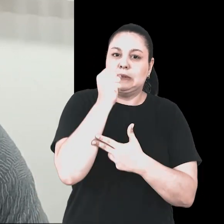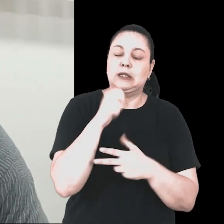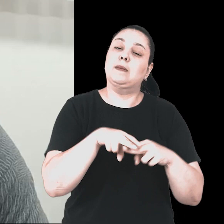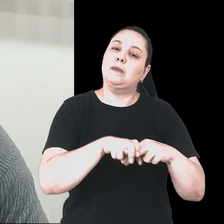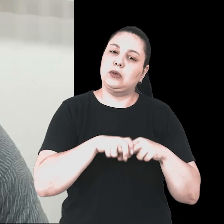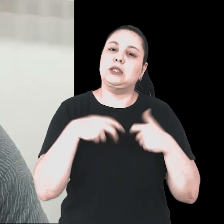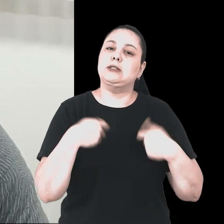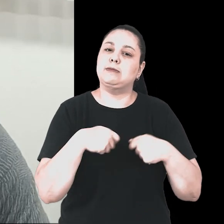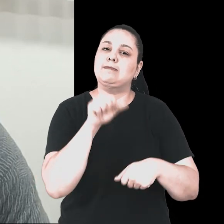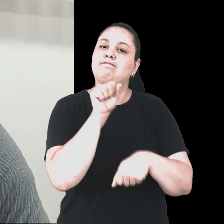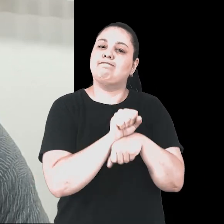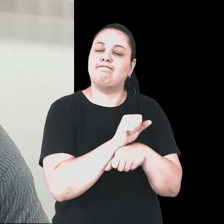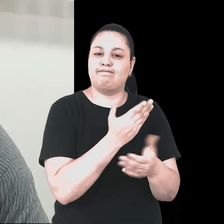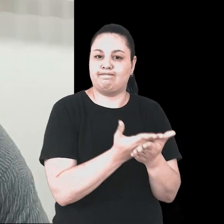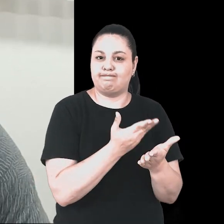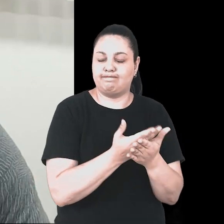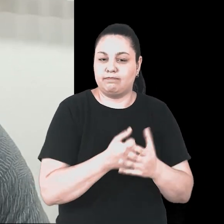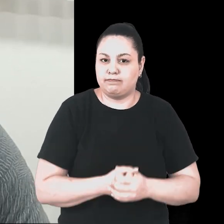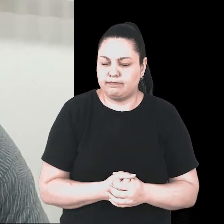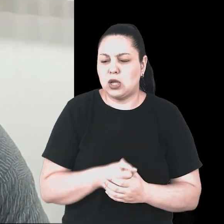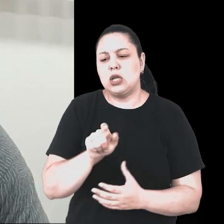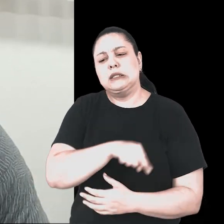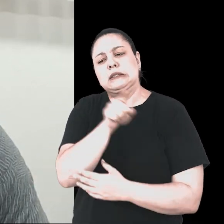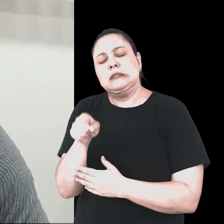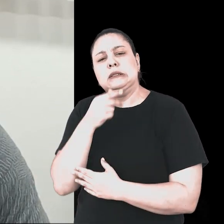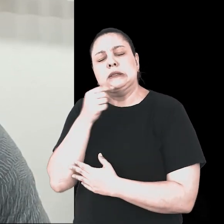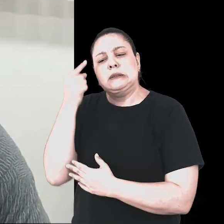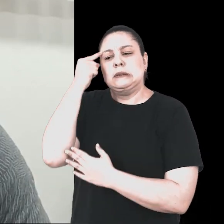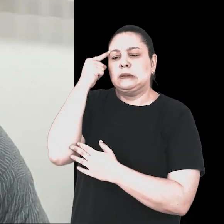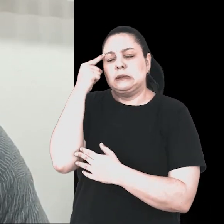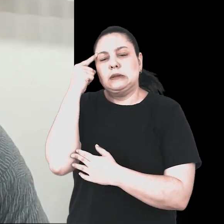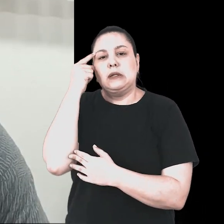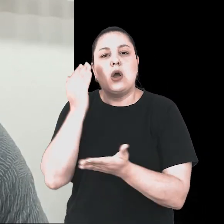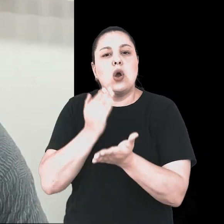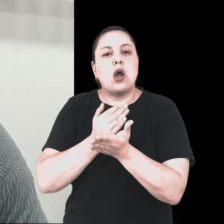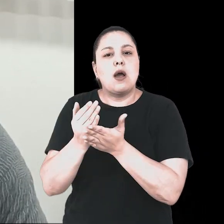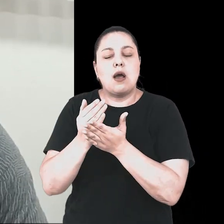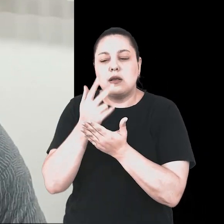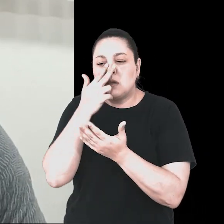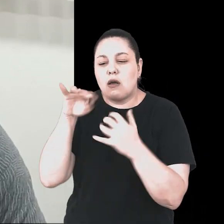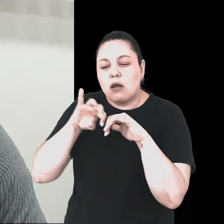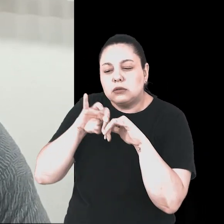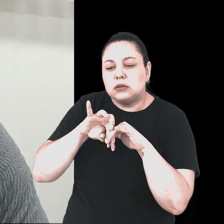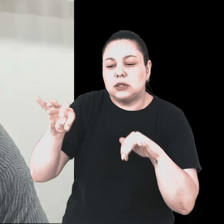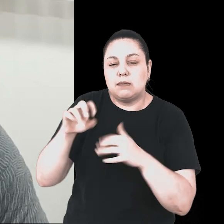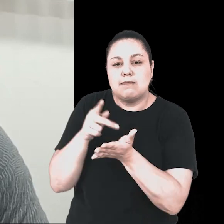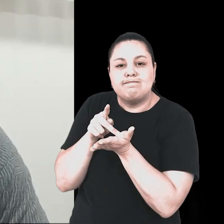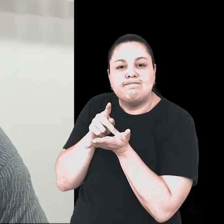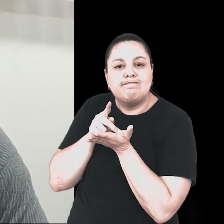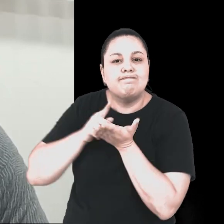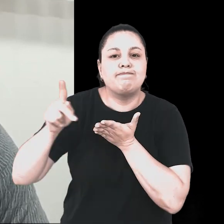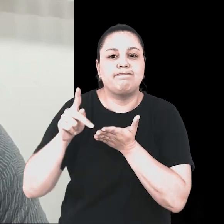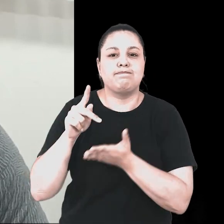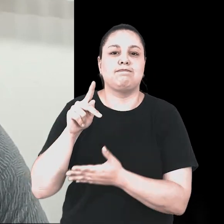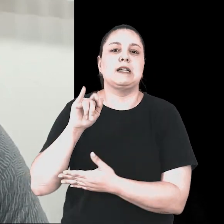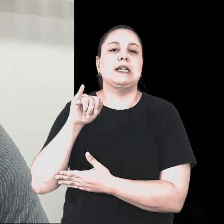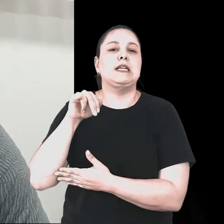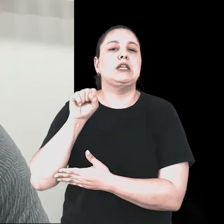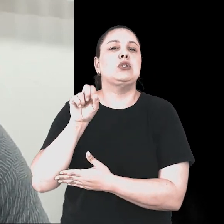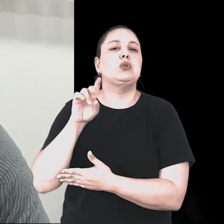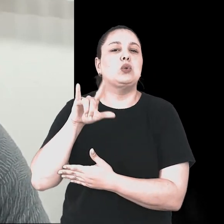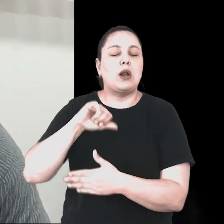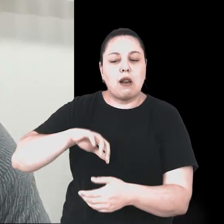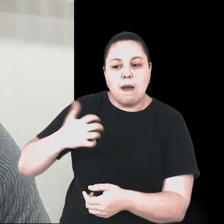ser interrompido. James Collett então purificou a insulina e o teste foi retomado com sucesso, visto